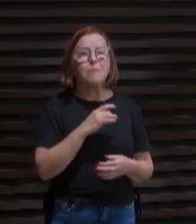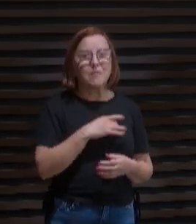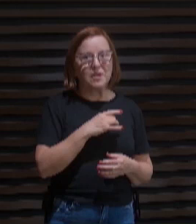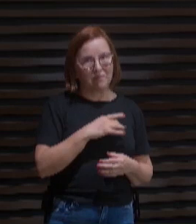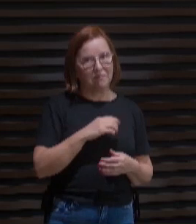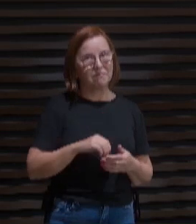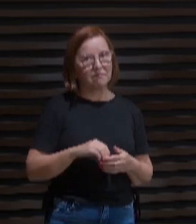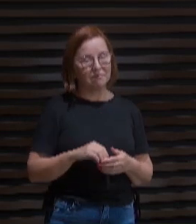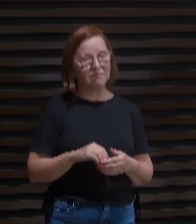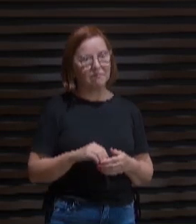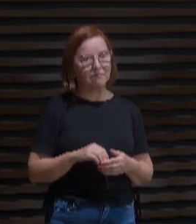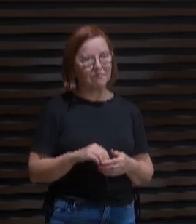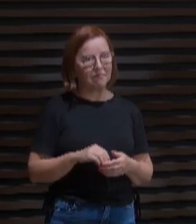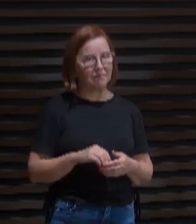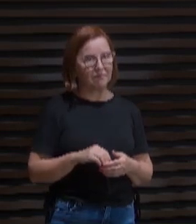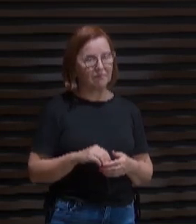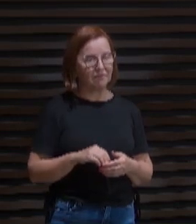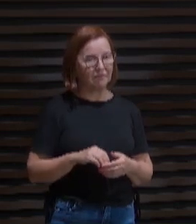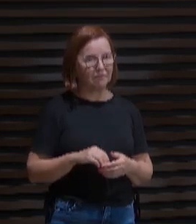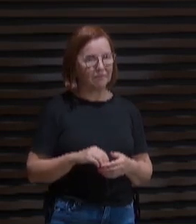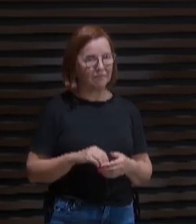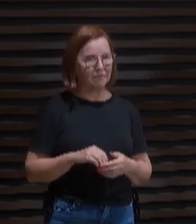medo não é o problema.